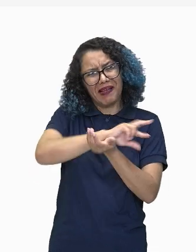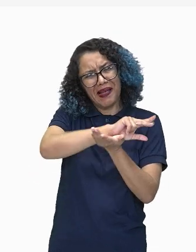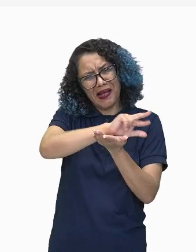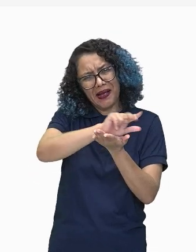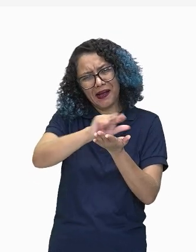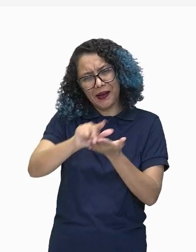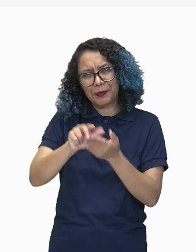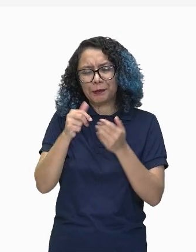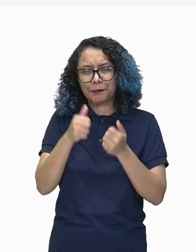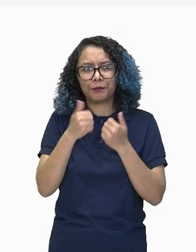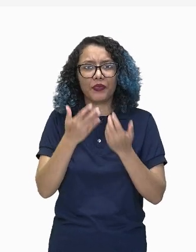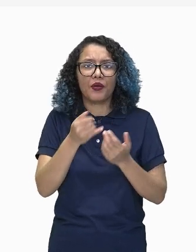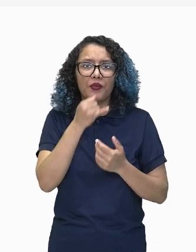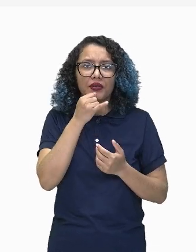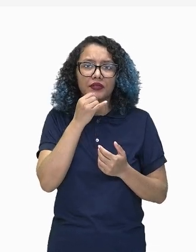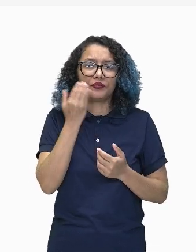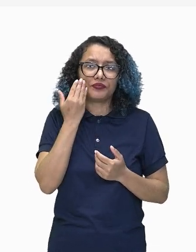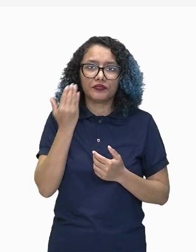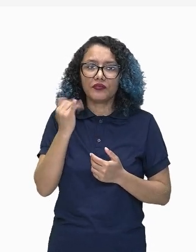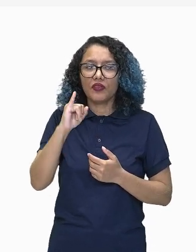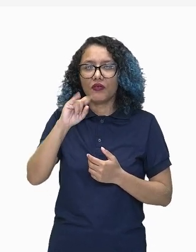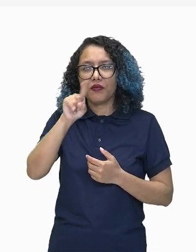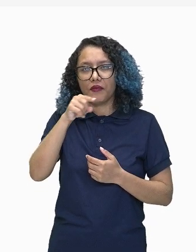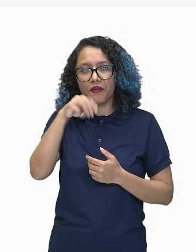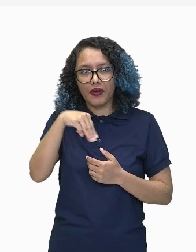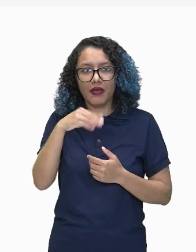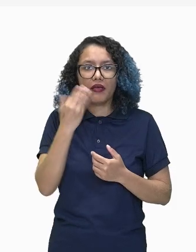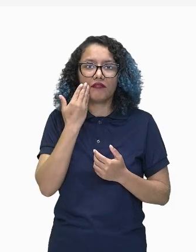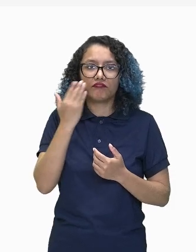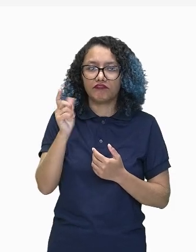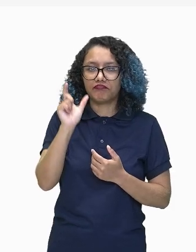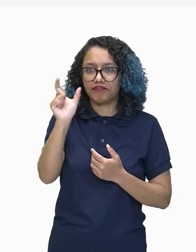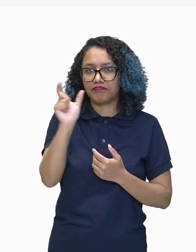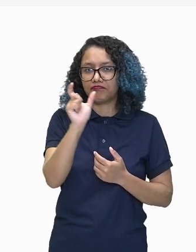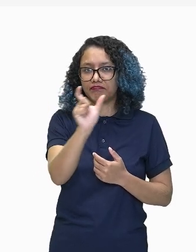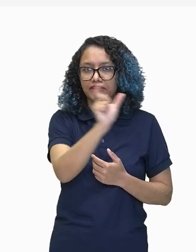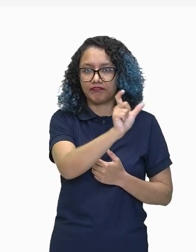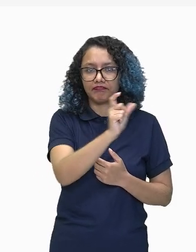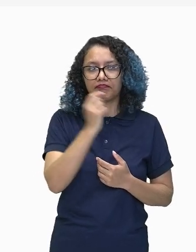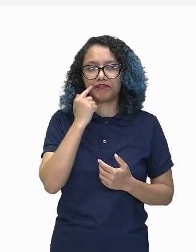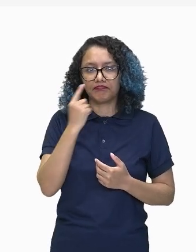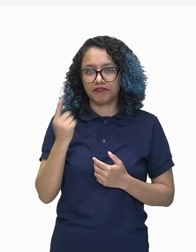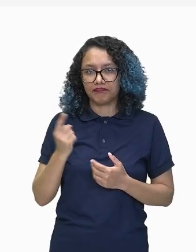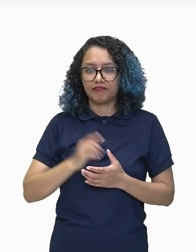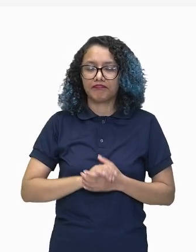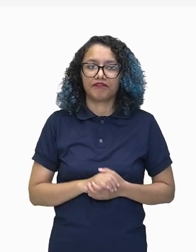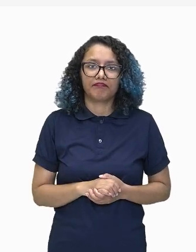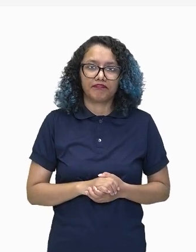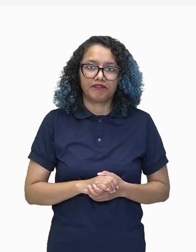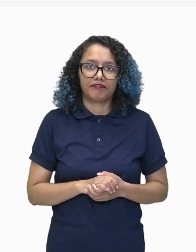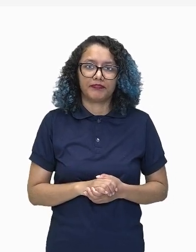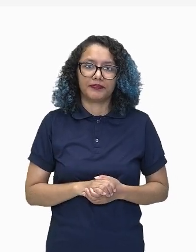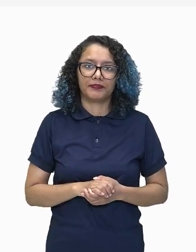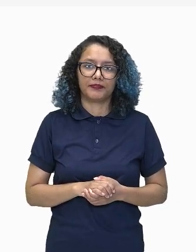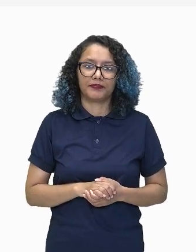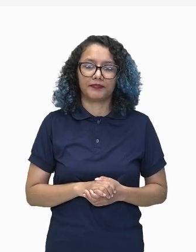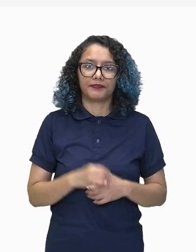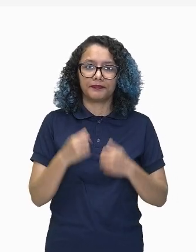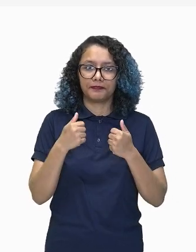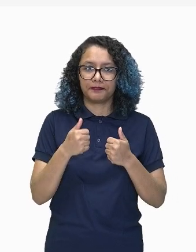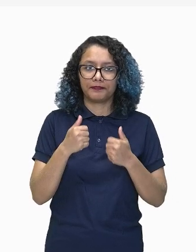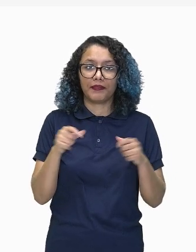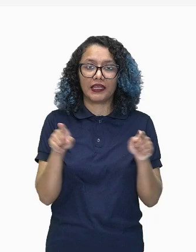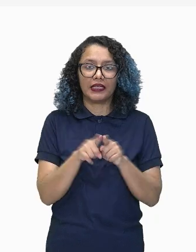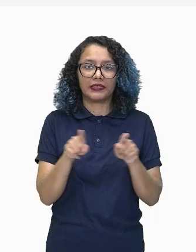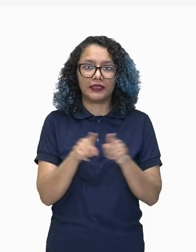aí o I'm, que é de I am, o don't, do not, e o can't, que é de can't not, ok? E